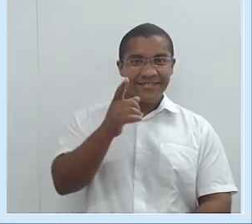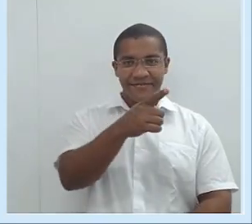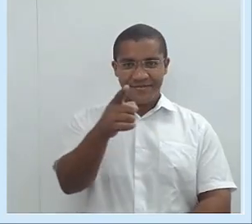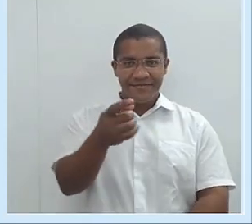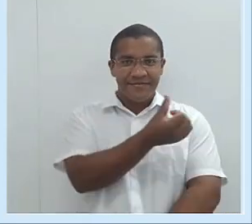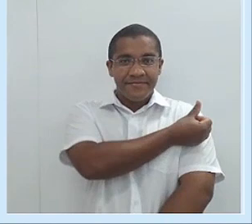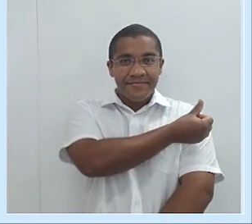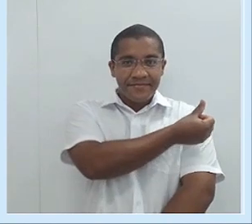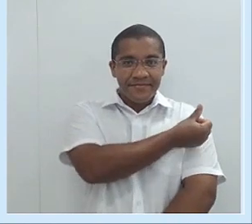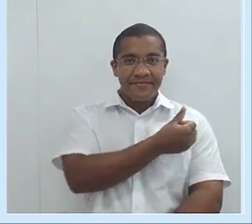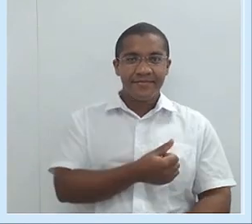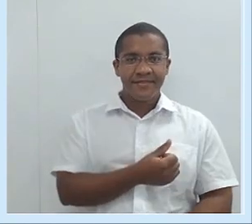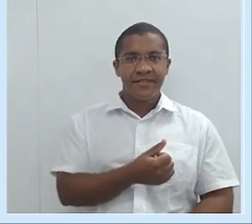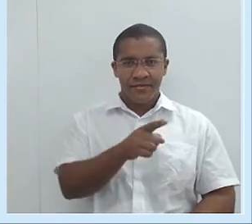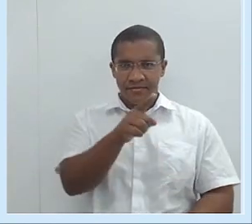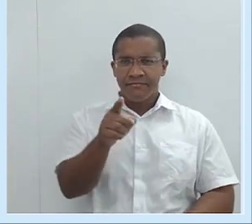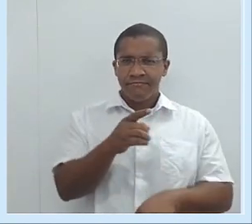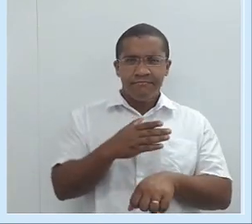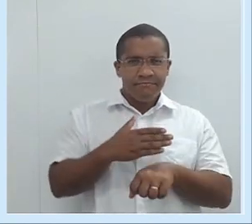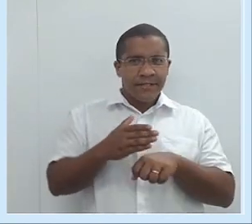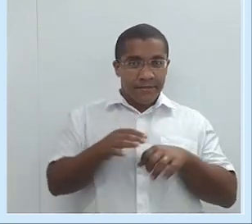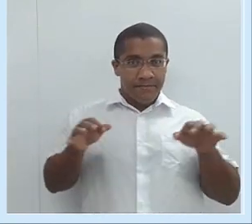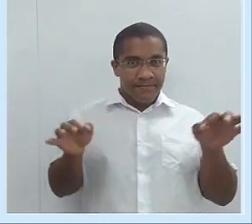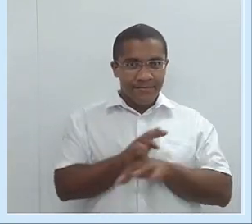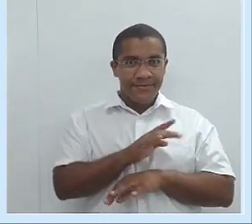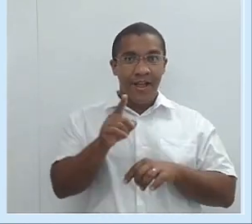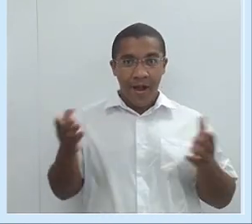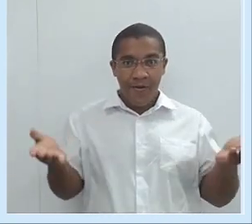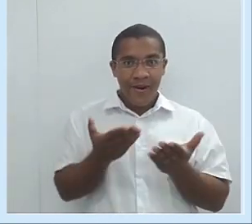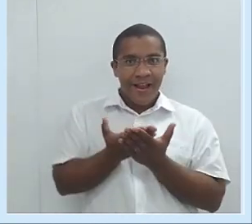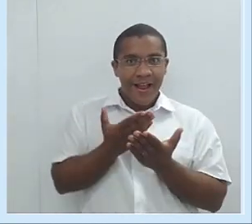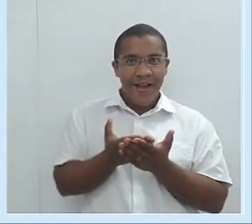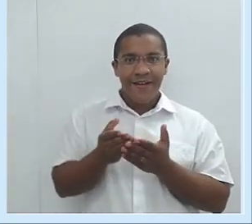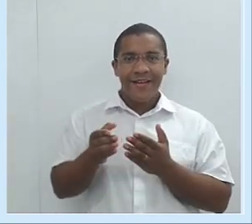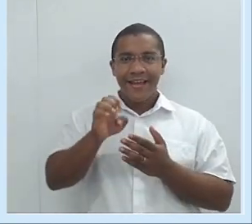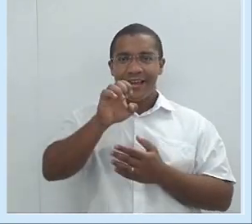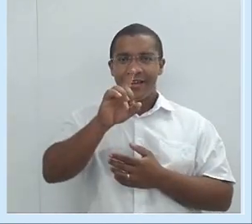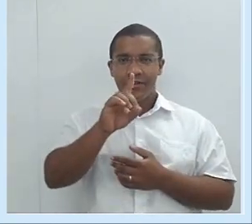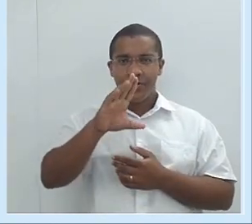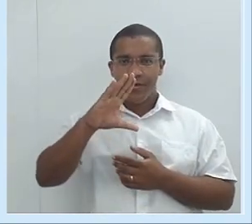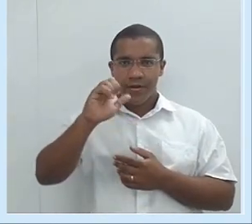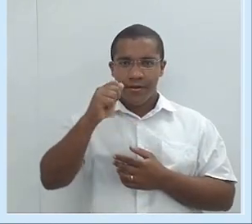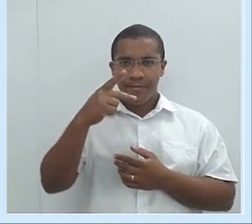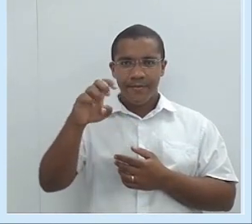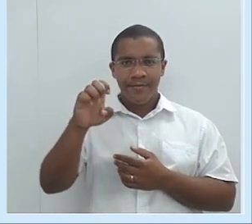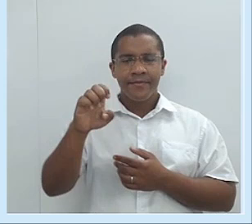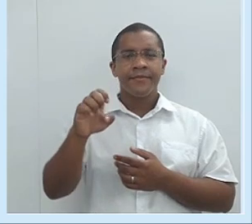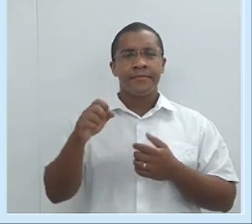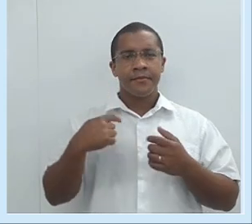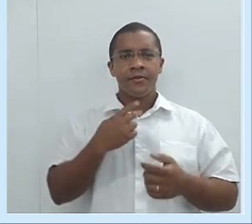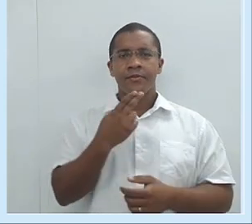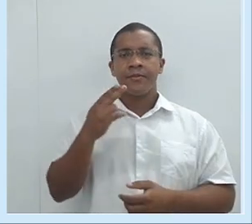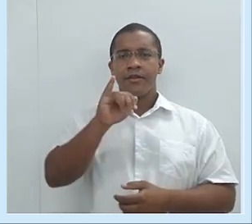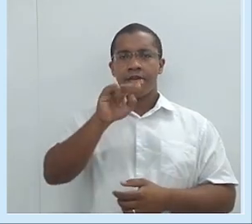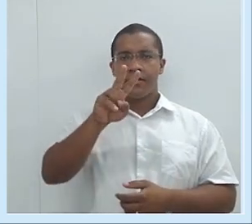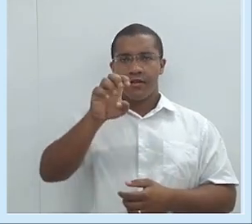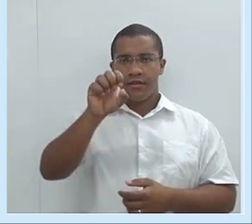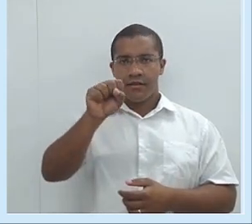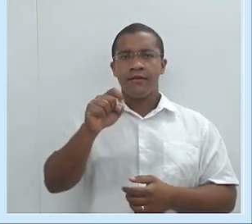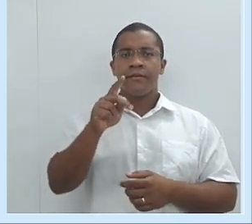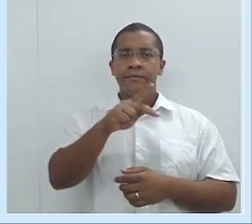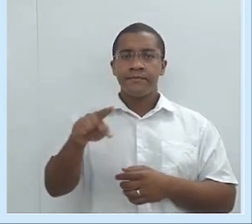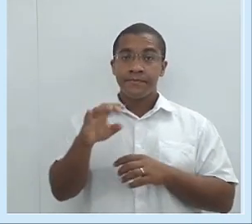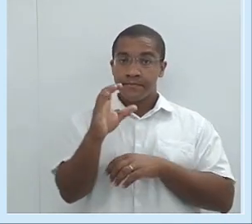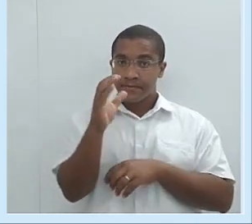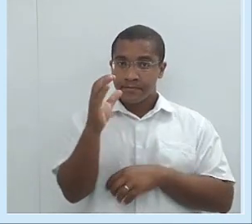E aí, galerinha do sexto ano, estão preparados para mais uma aula do Educapé? Bom, meu nome é Ives Fernando, eu sou